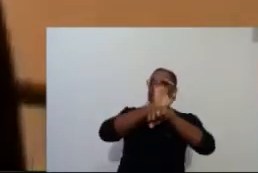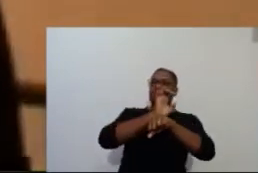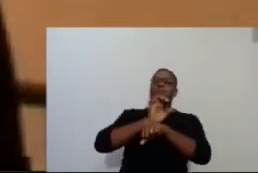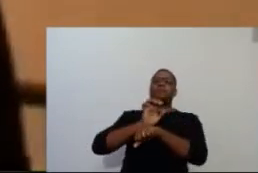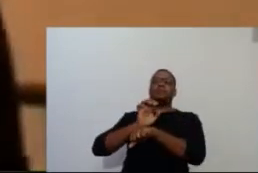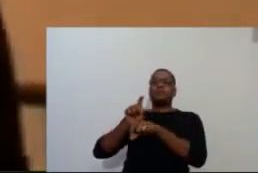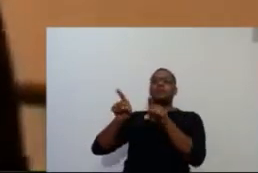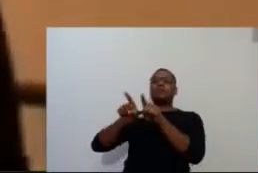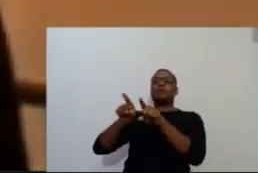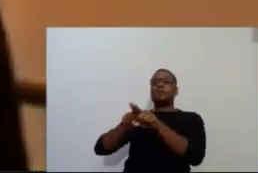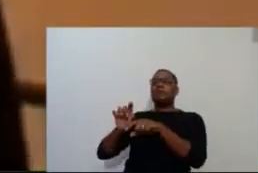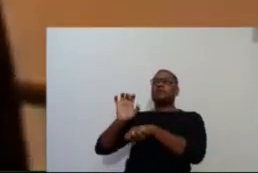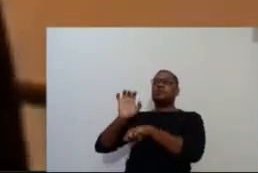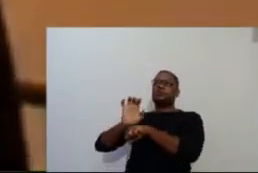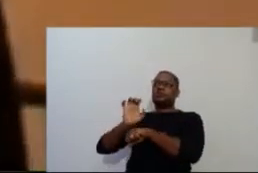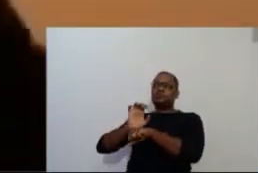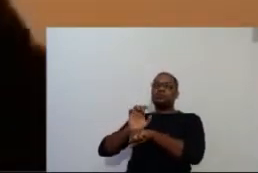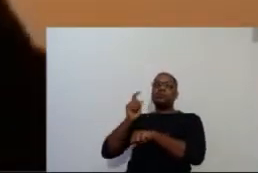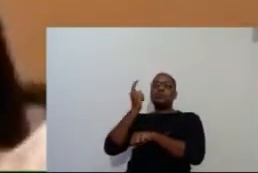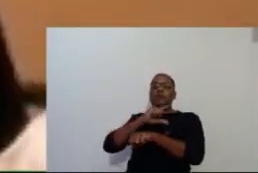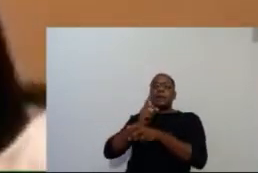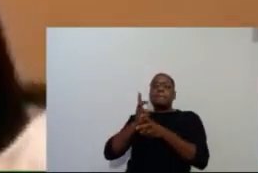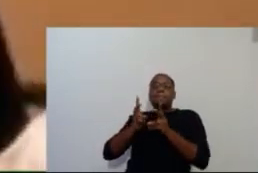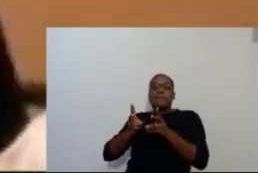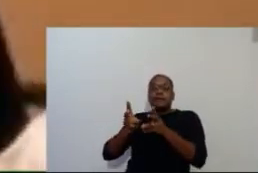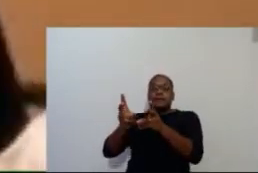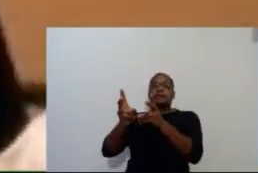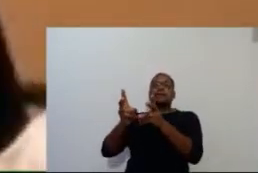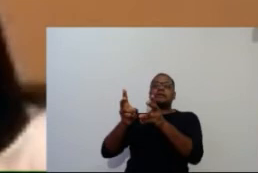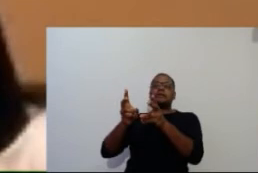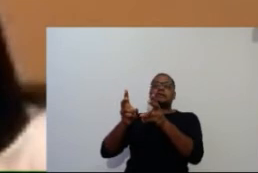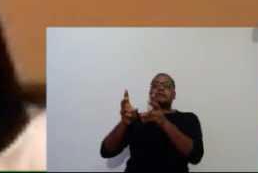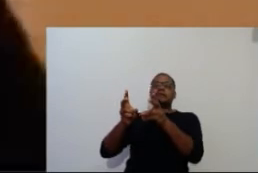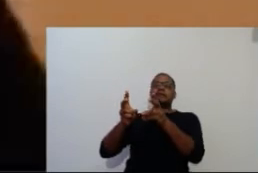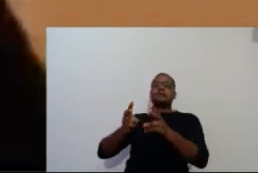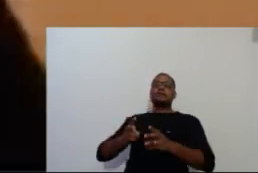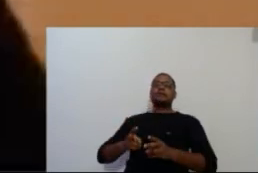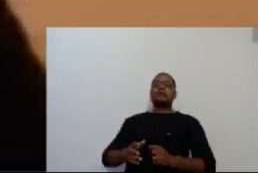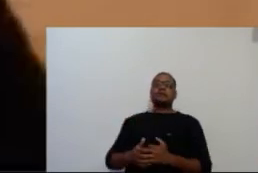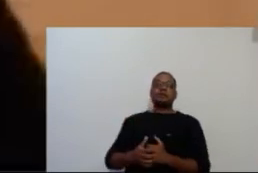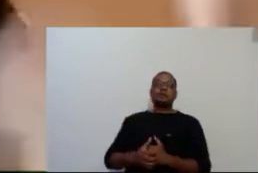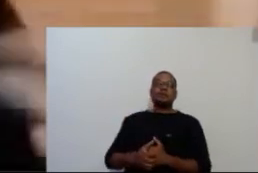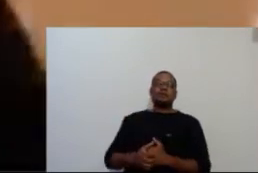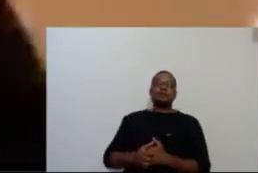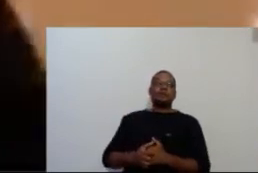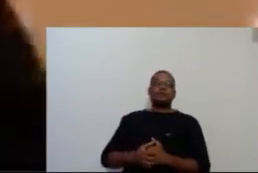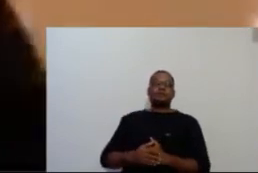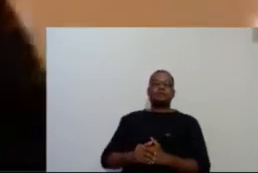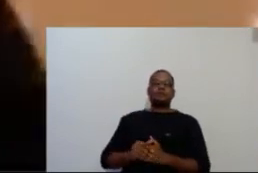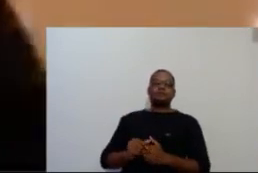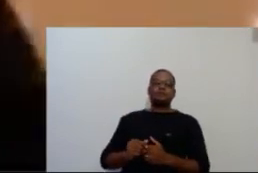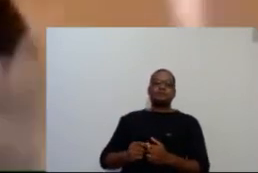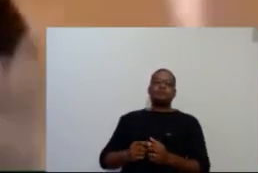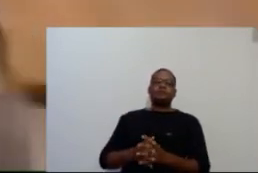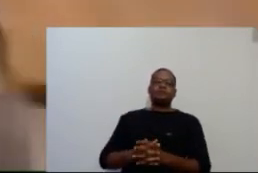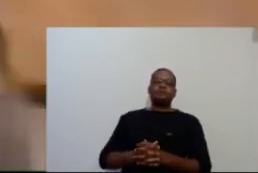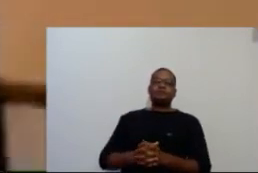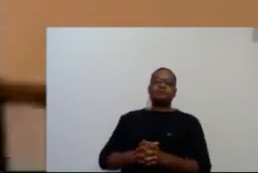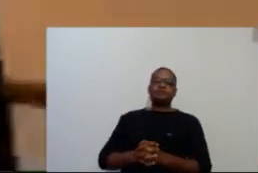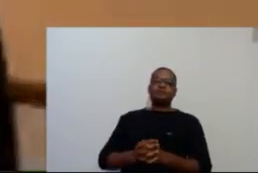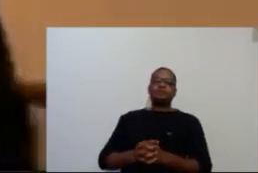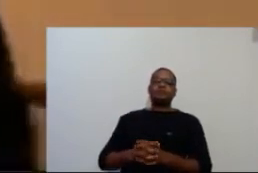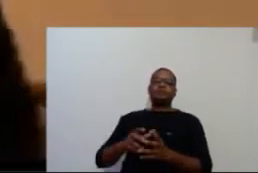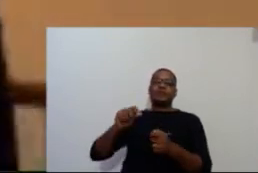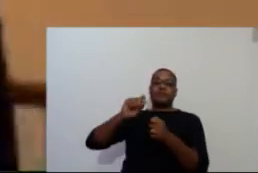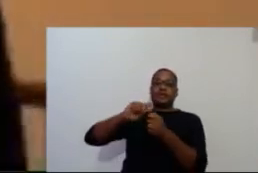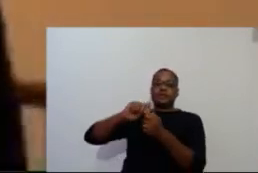e outros estados mantêm permitem que essa rede funcione nacionalmente na medida em que se tornam